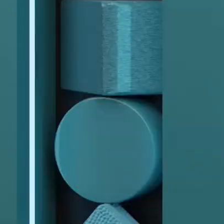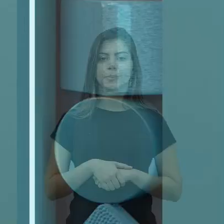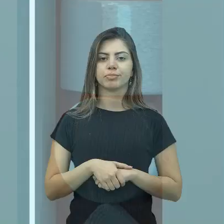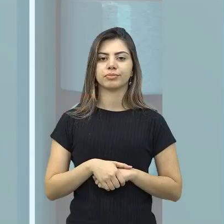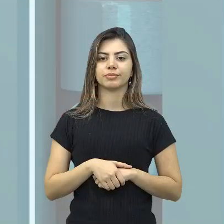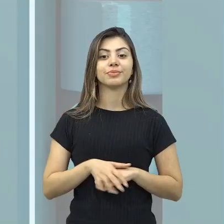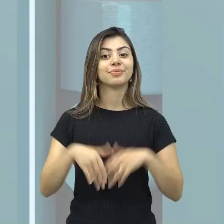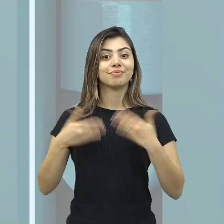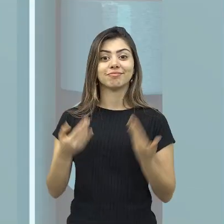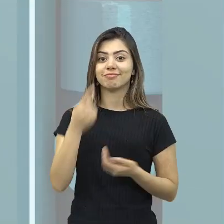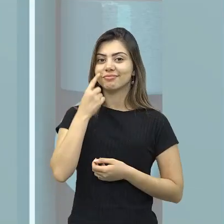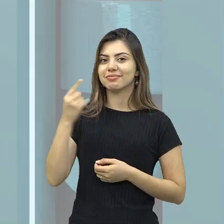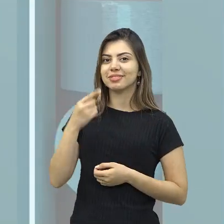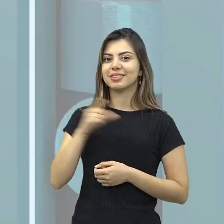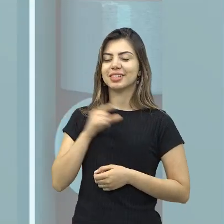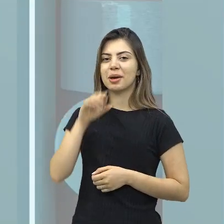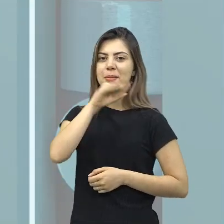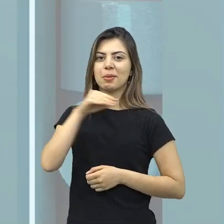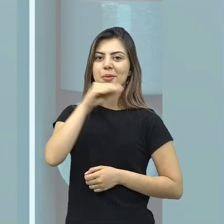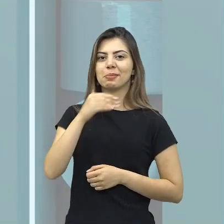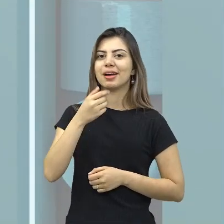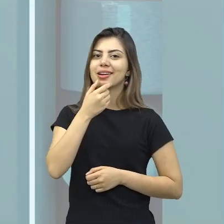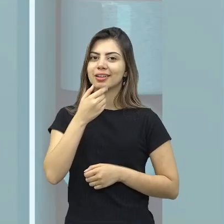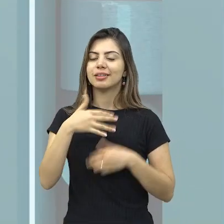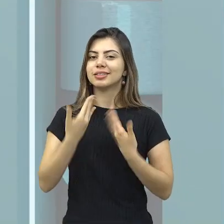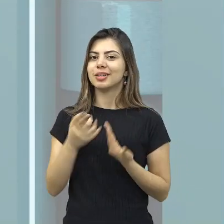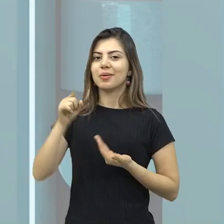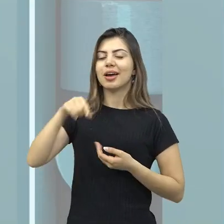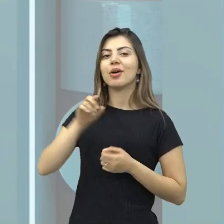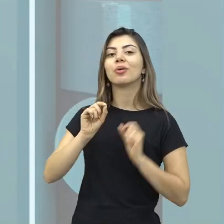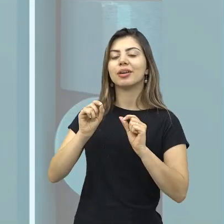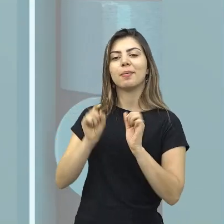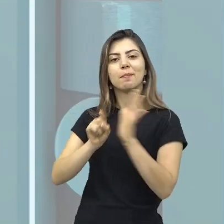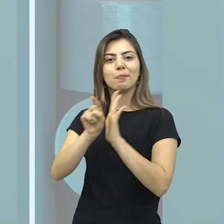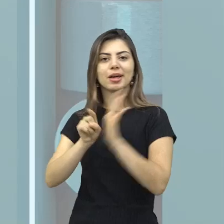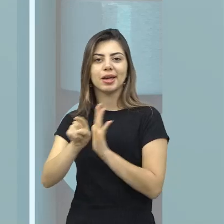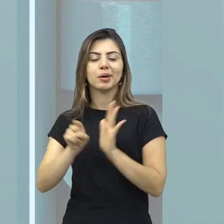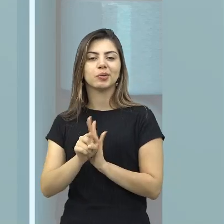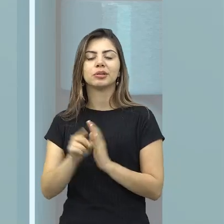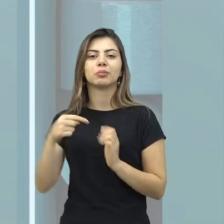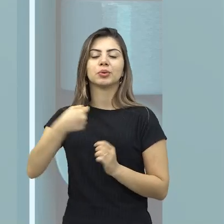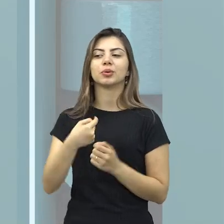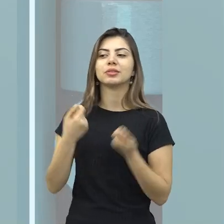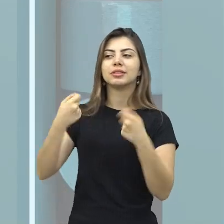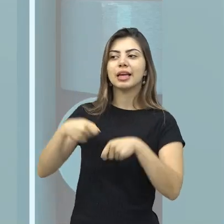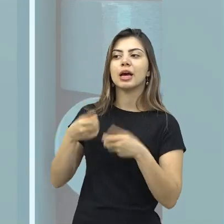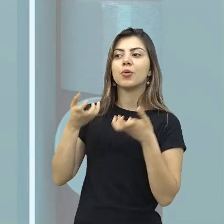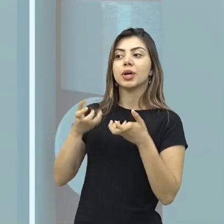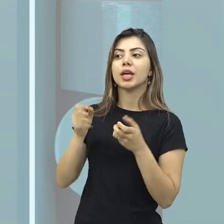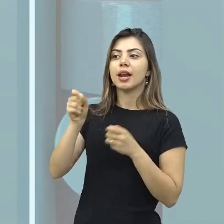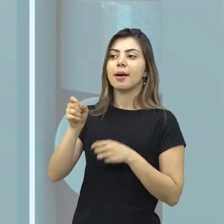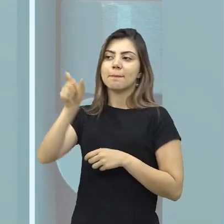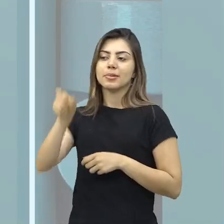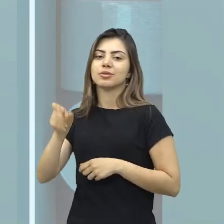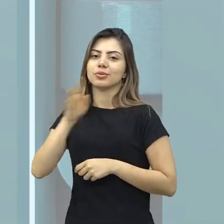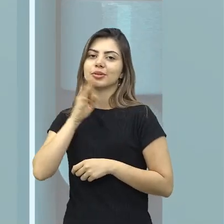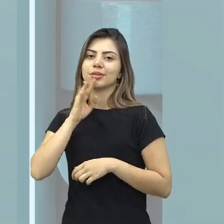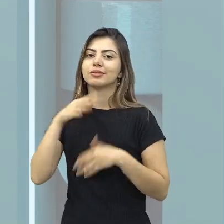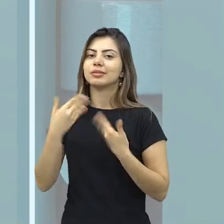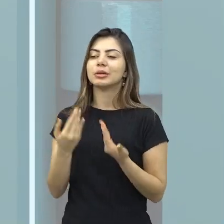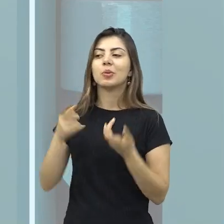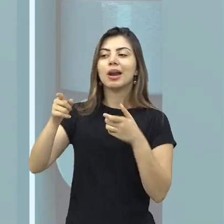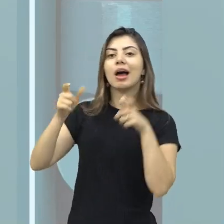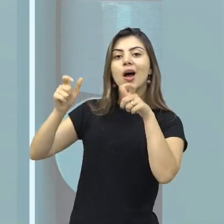Então, essas perguntas ali que nós vimos no nosso vídeo são perguntas que nós utilizamos quando queremos conhecer alguém, Quando nós estamos conhecendo, saber de